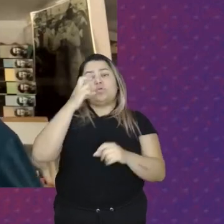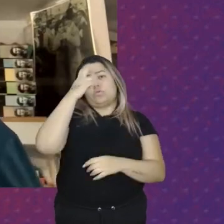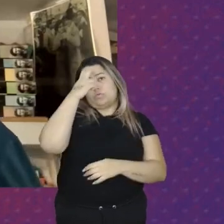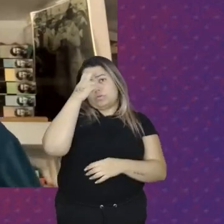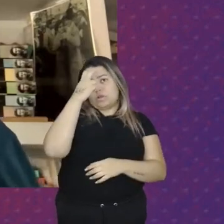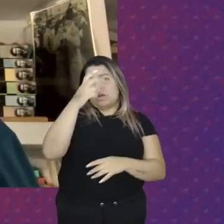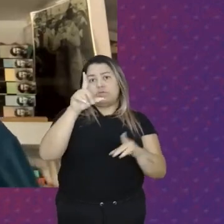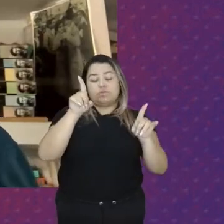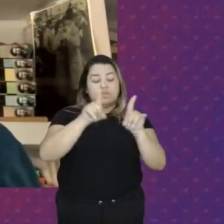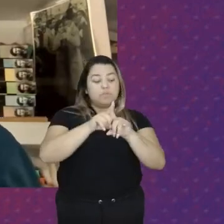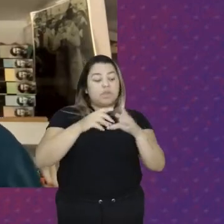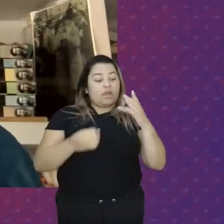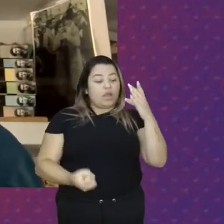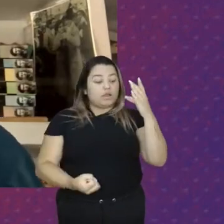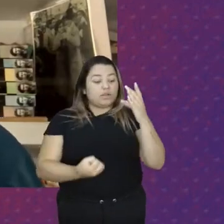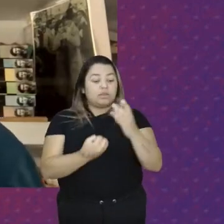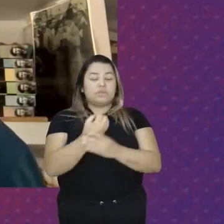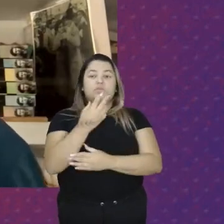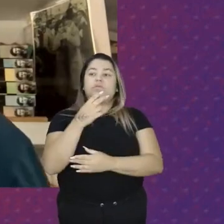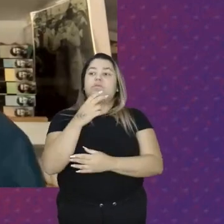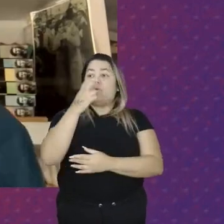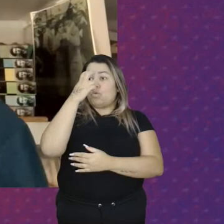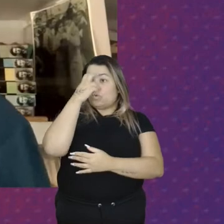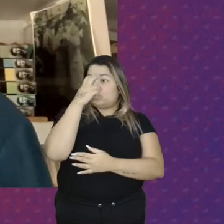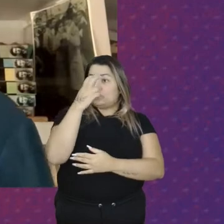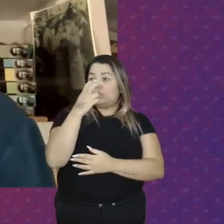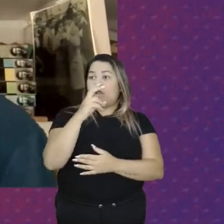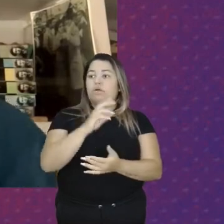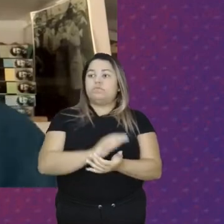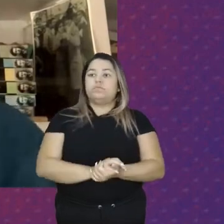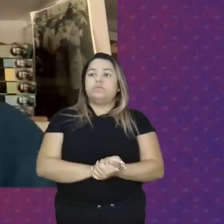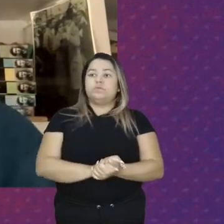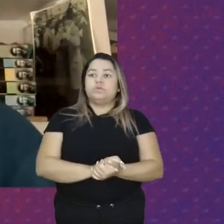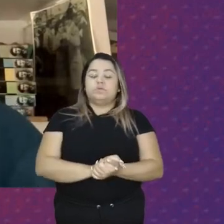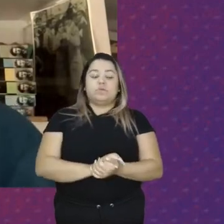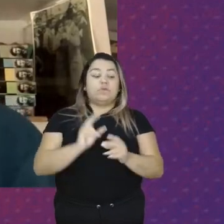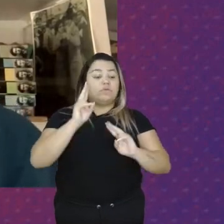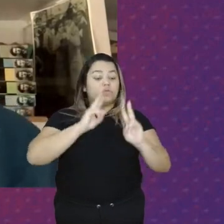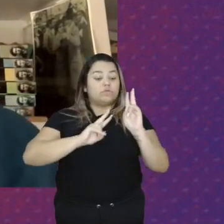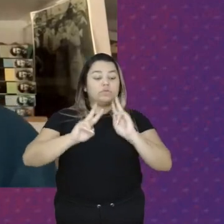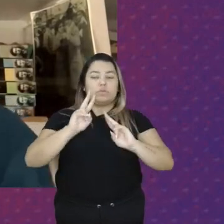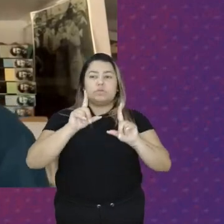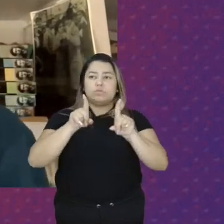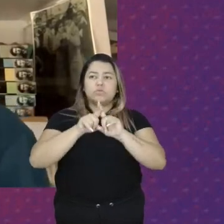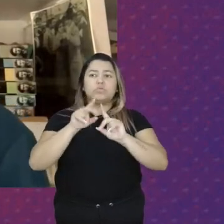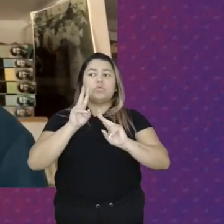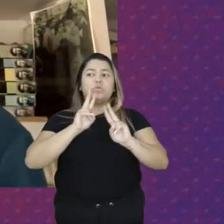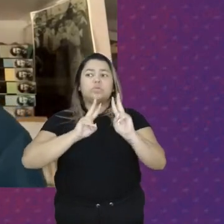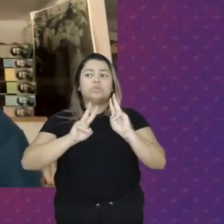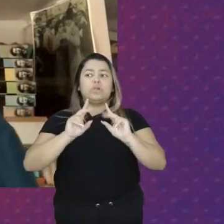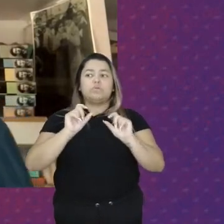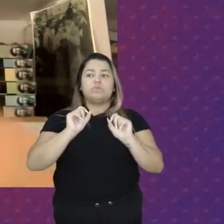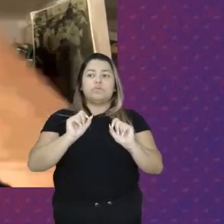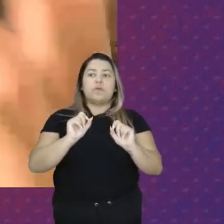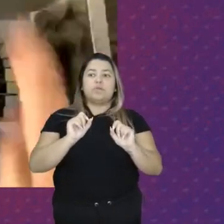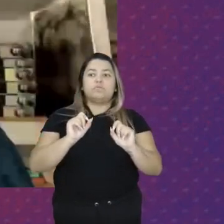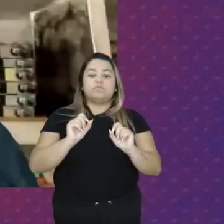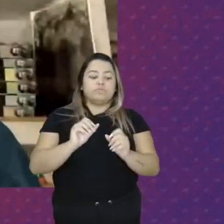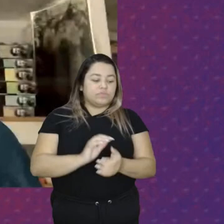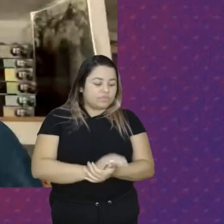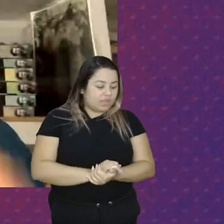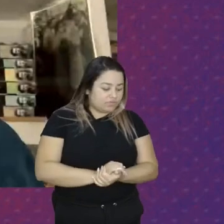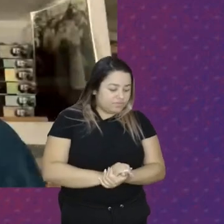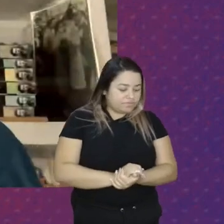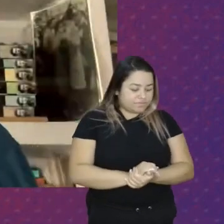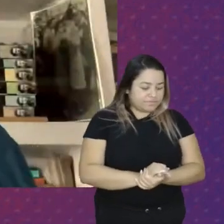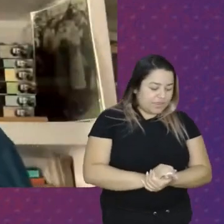e acesso à criação cultural. Então, vejam só, se nós olharmos para as relações nas periferias da